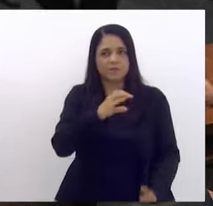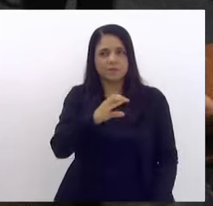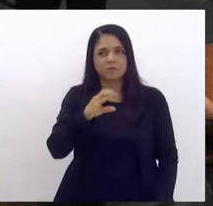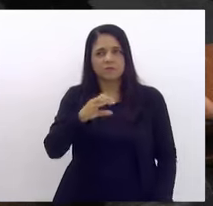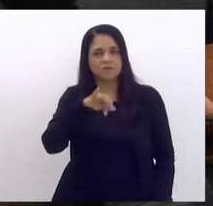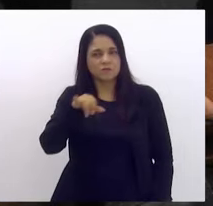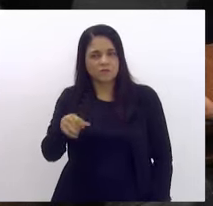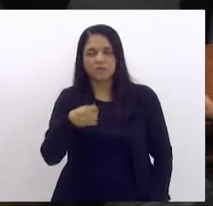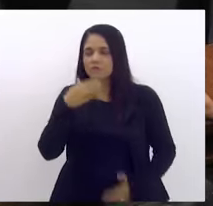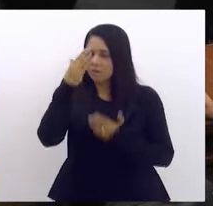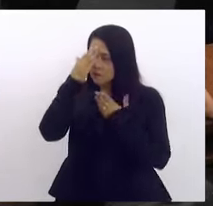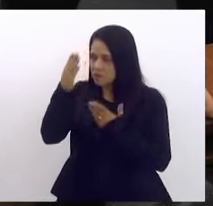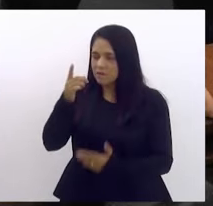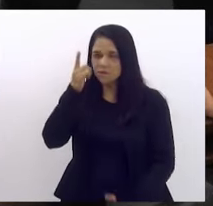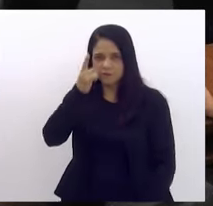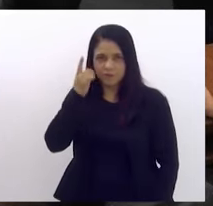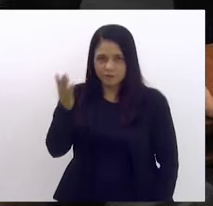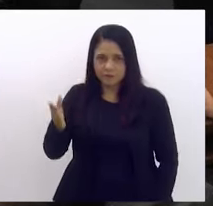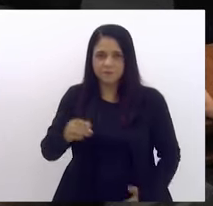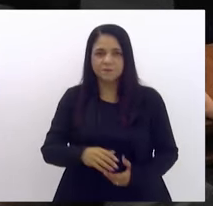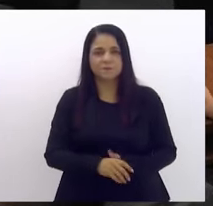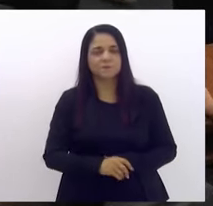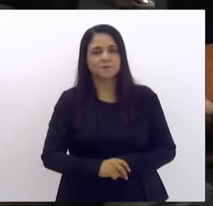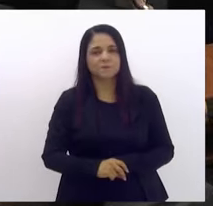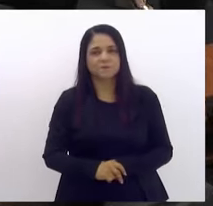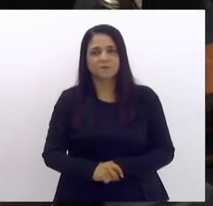obrigada, deputada.